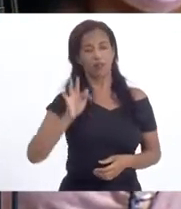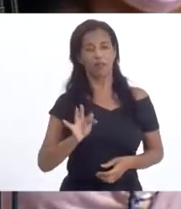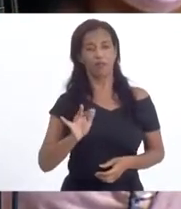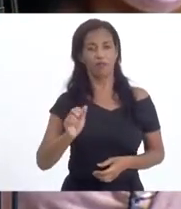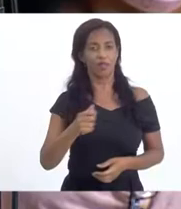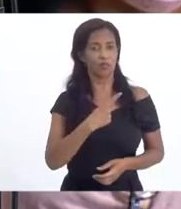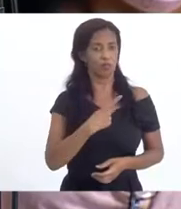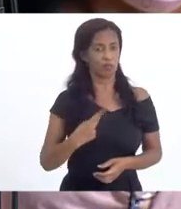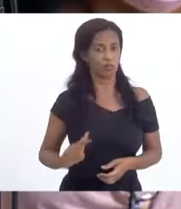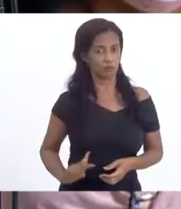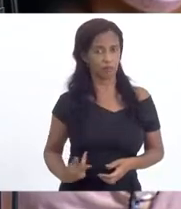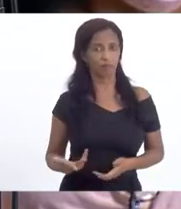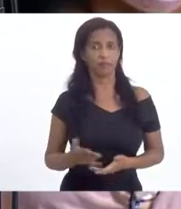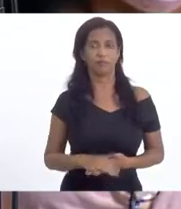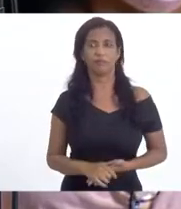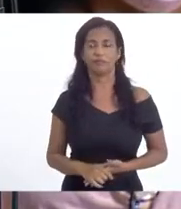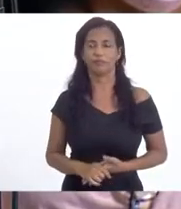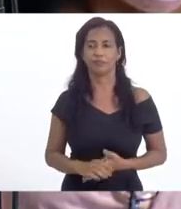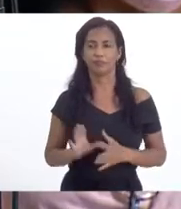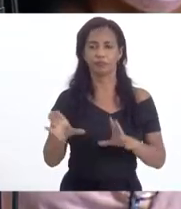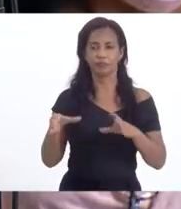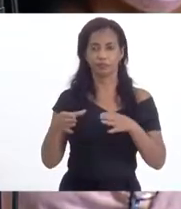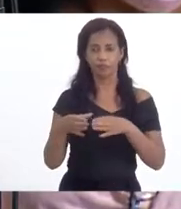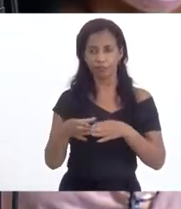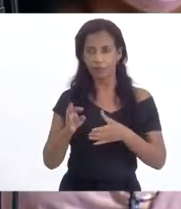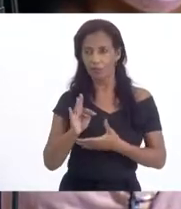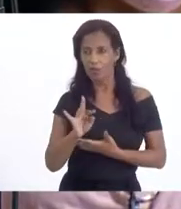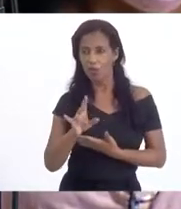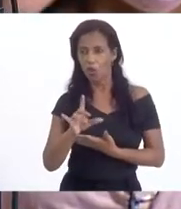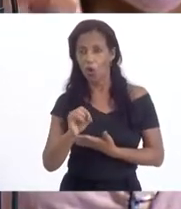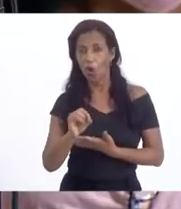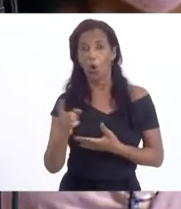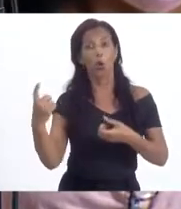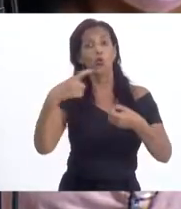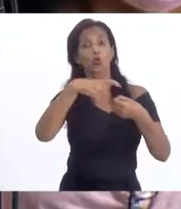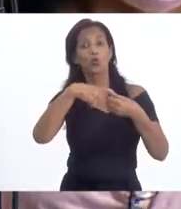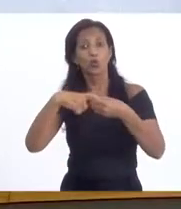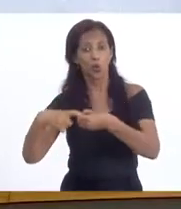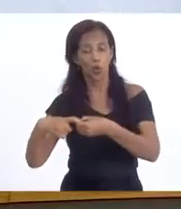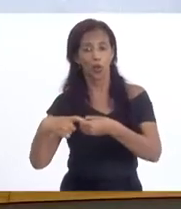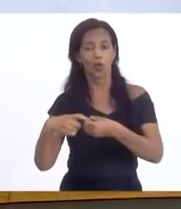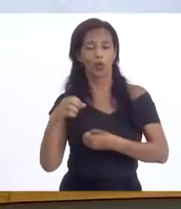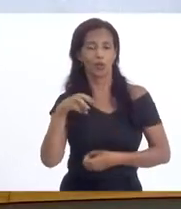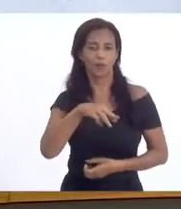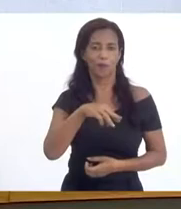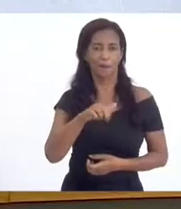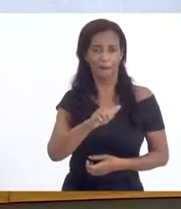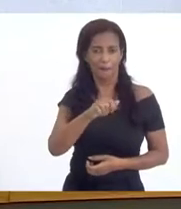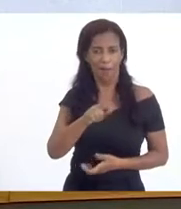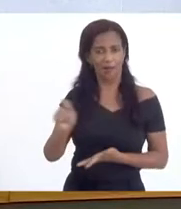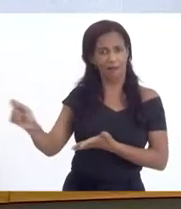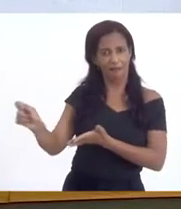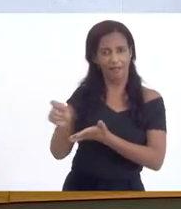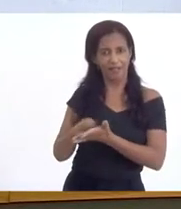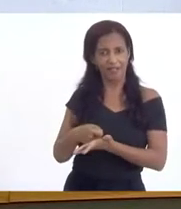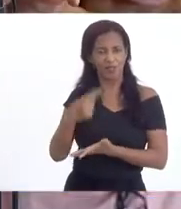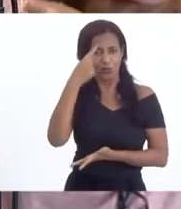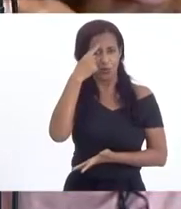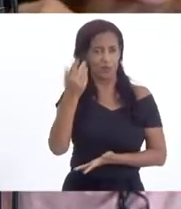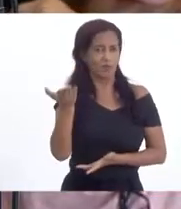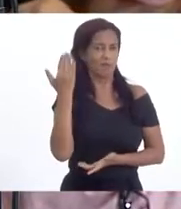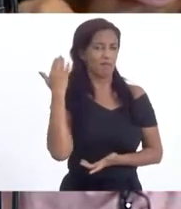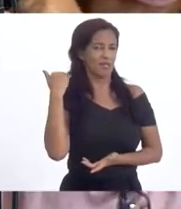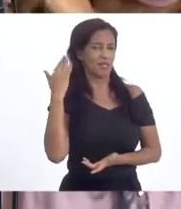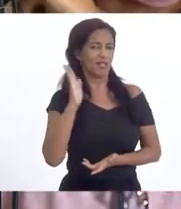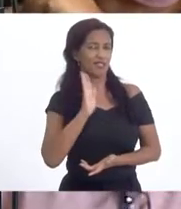do nosso conselho, consórcio do Norte Fluminense, Macaé assinou e na semana passada,